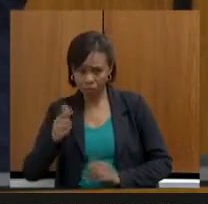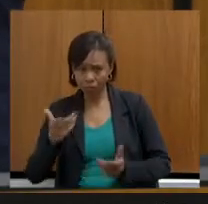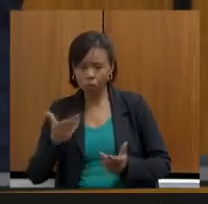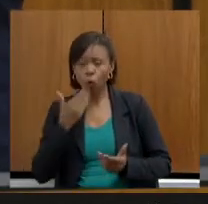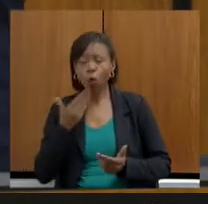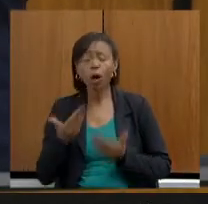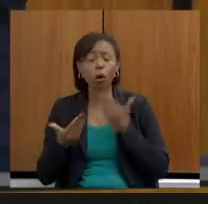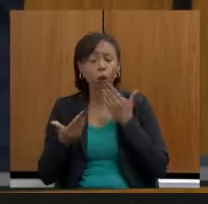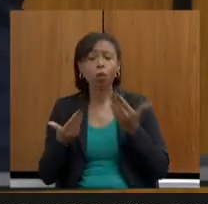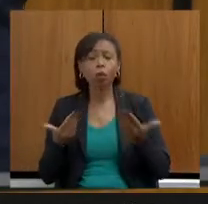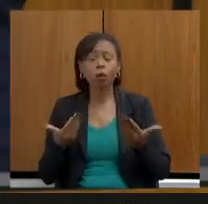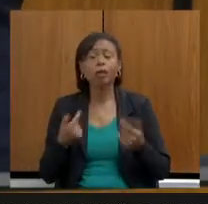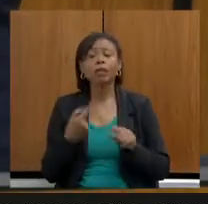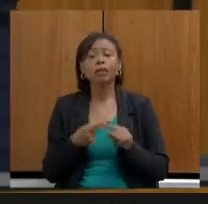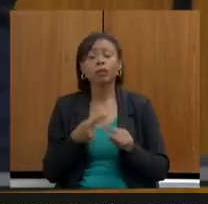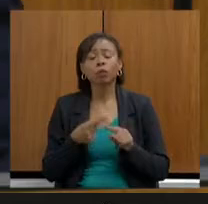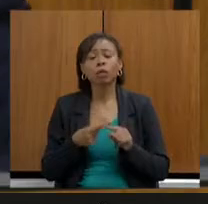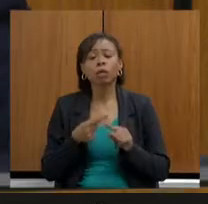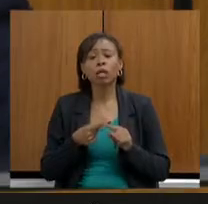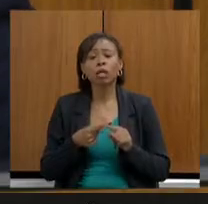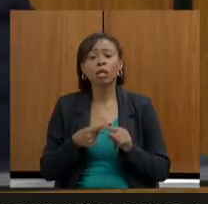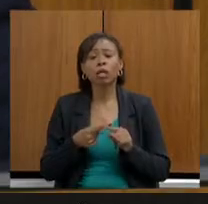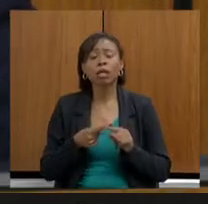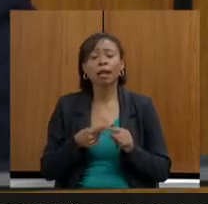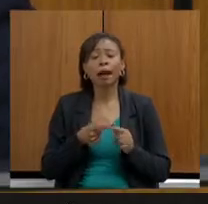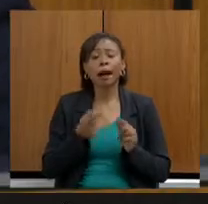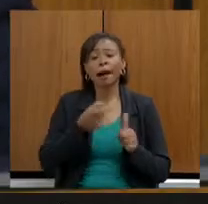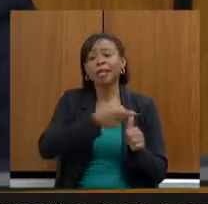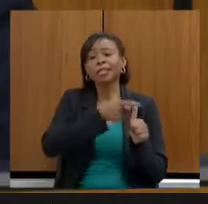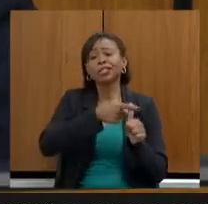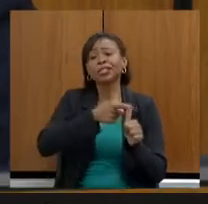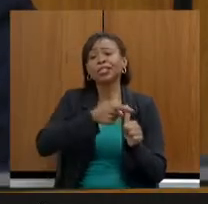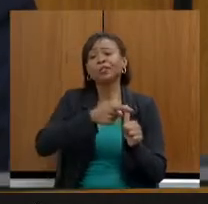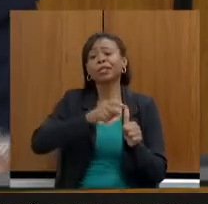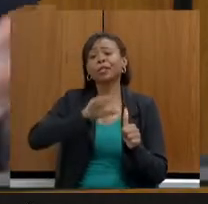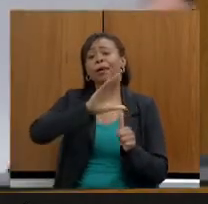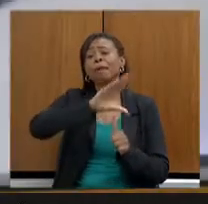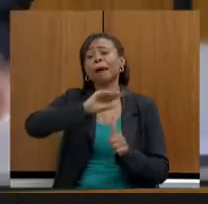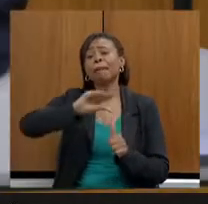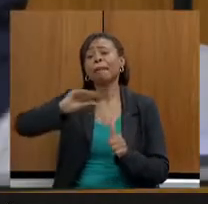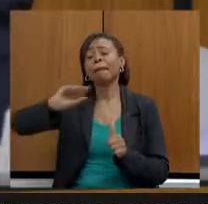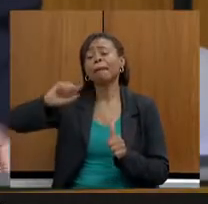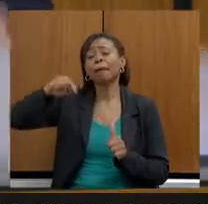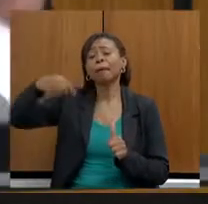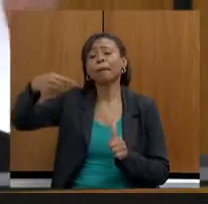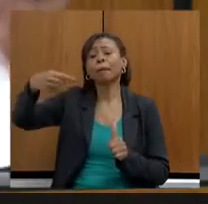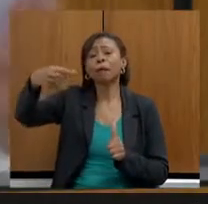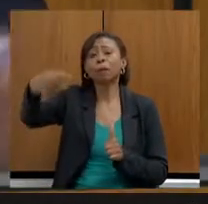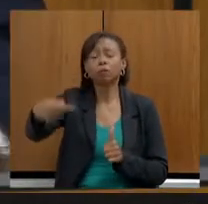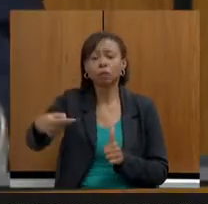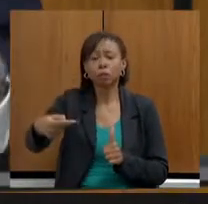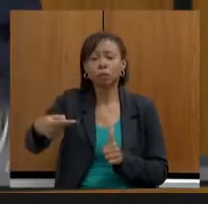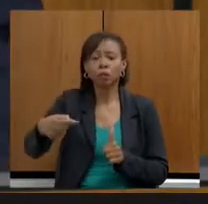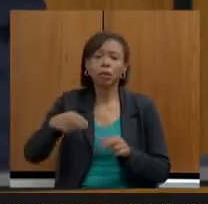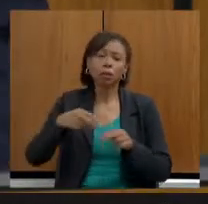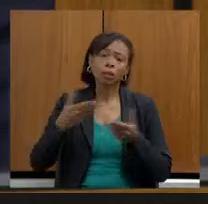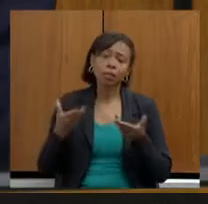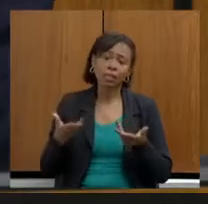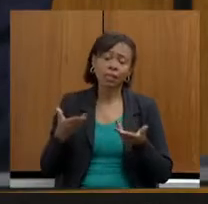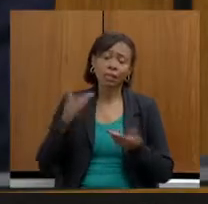motivação empurrar as dívidas para frente às custas da dignidade